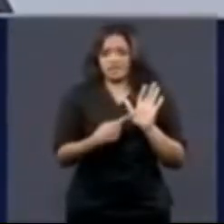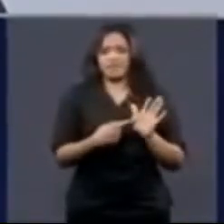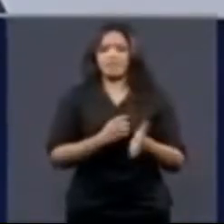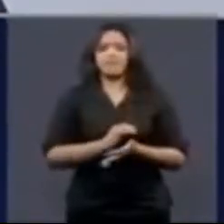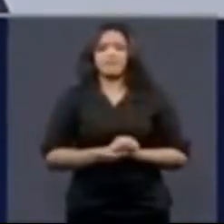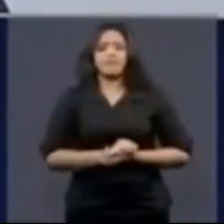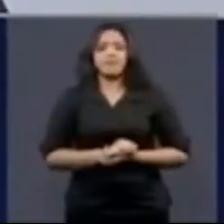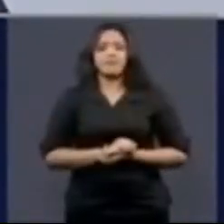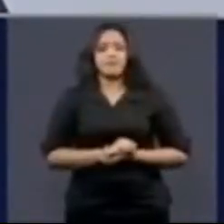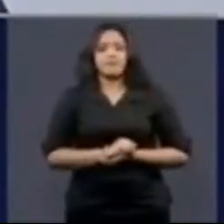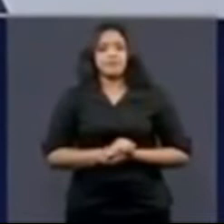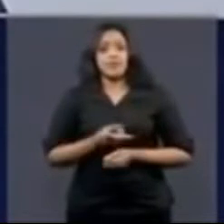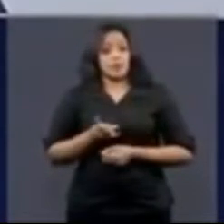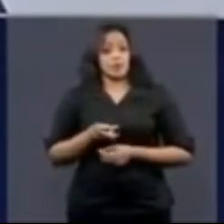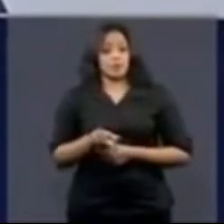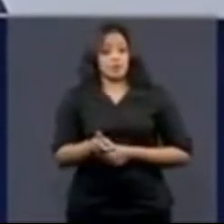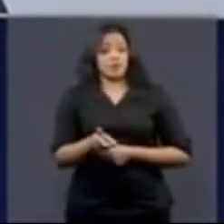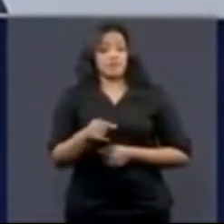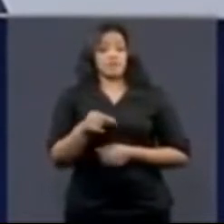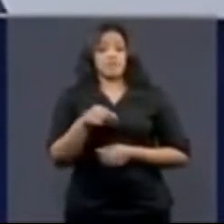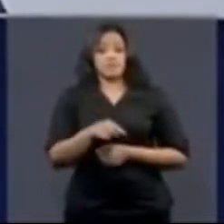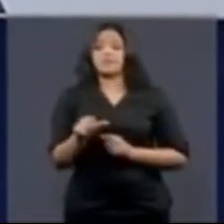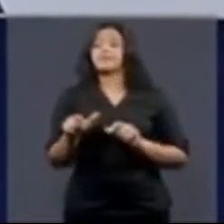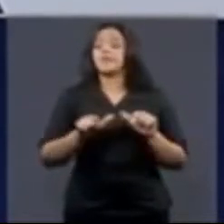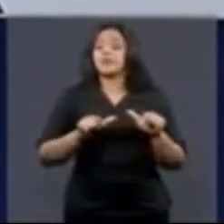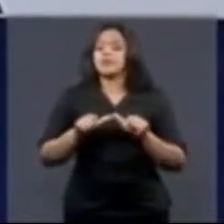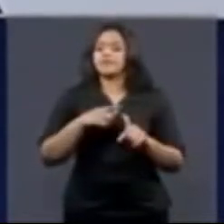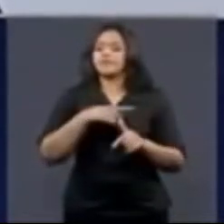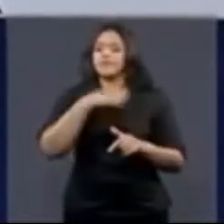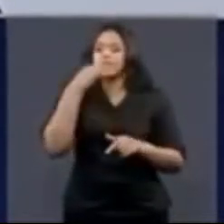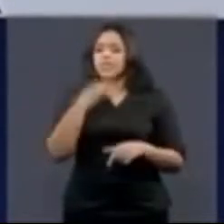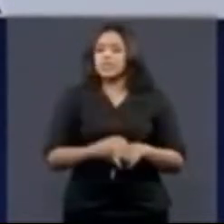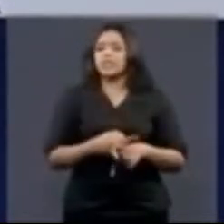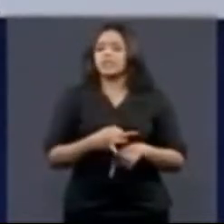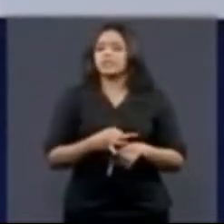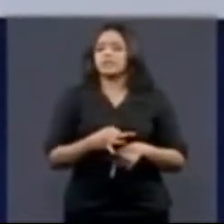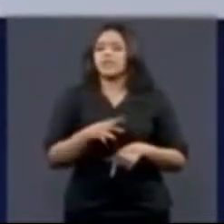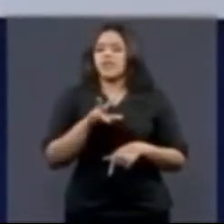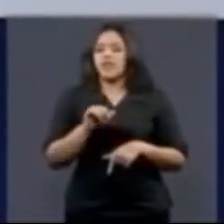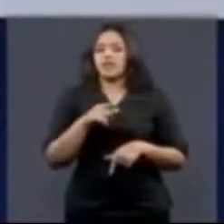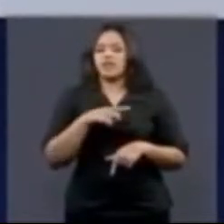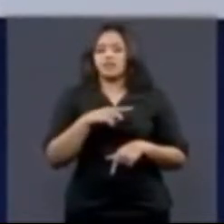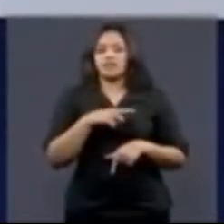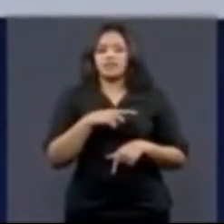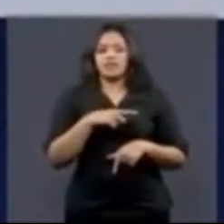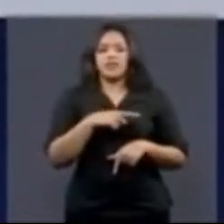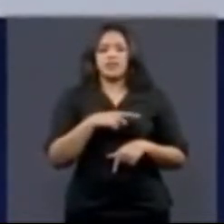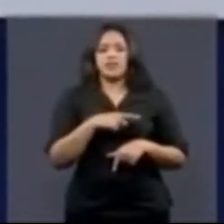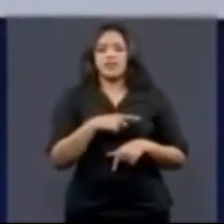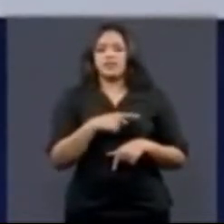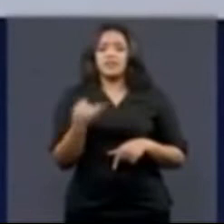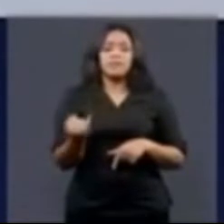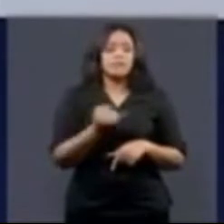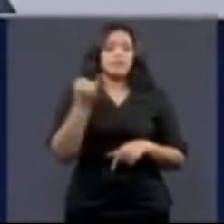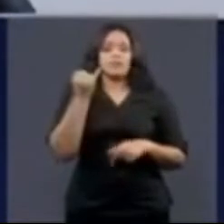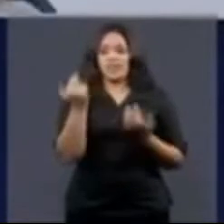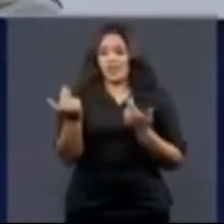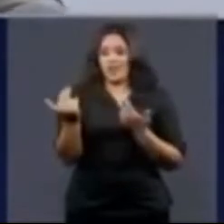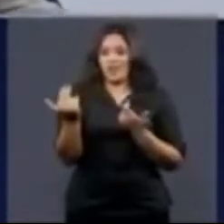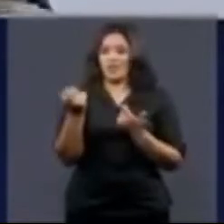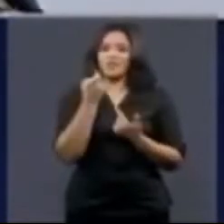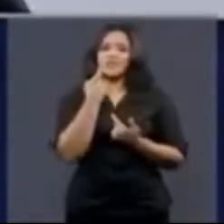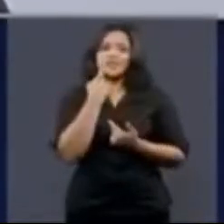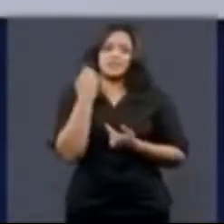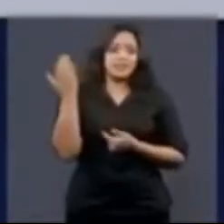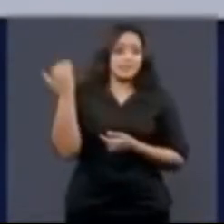dando continuidade aos trabalhos e tendo a certeza de que eles serão profícuos, como foram na última sexta-feira,